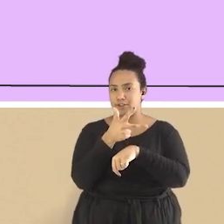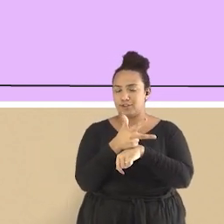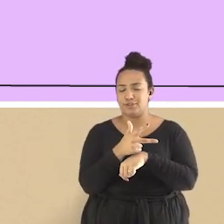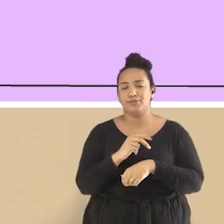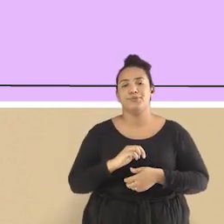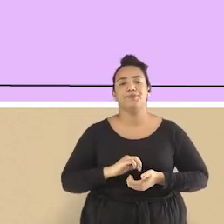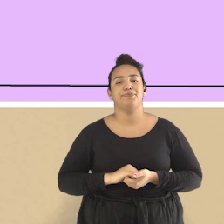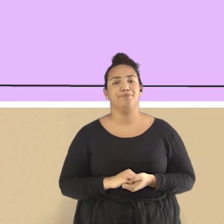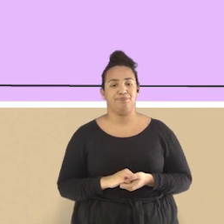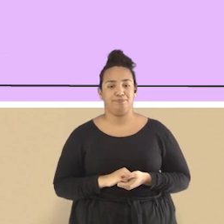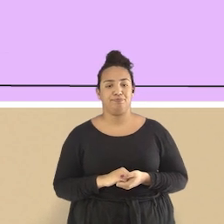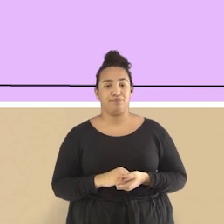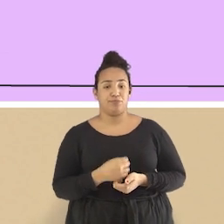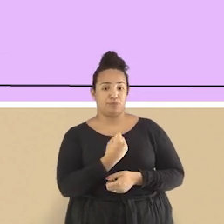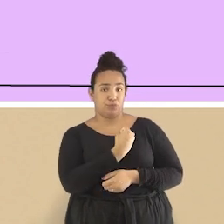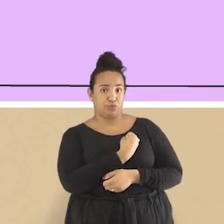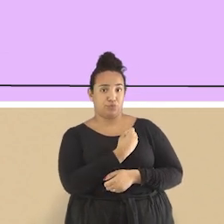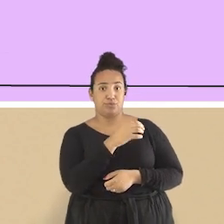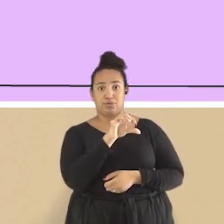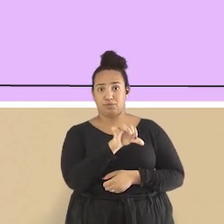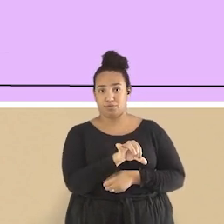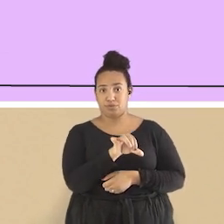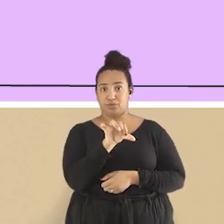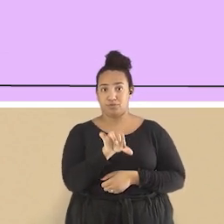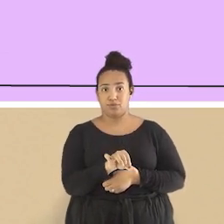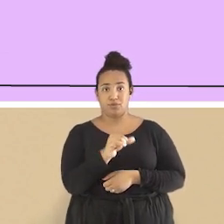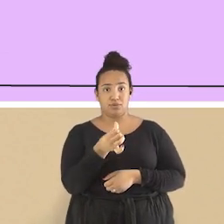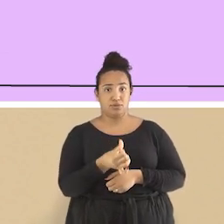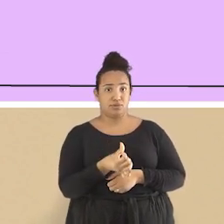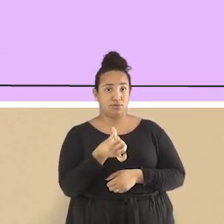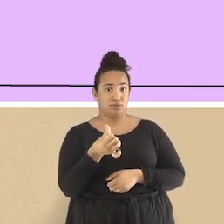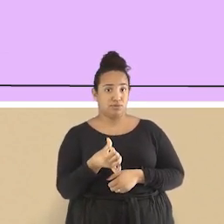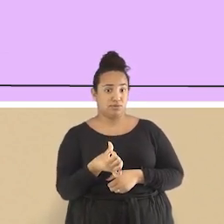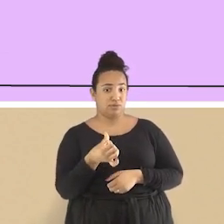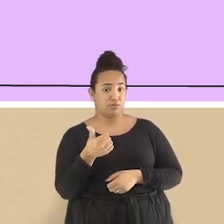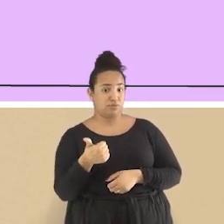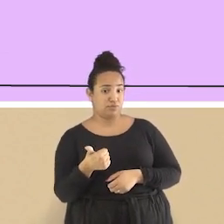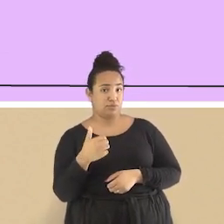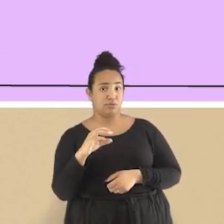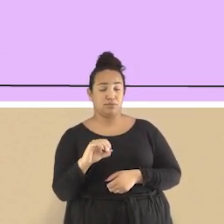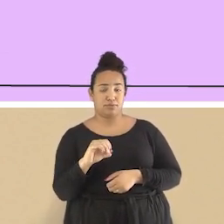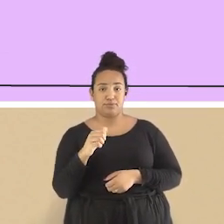vocês identificaram. O nosso número é